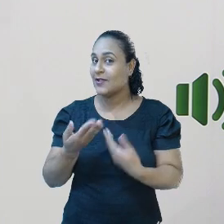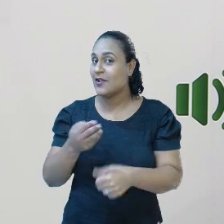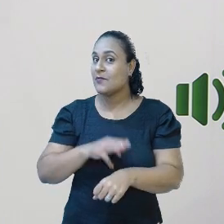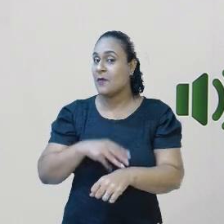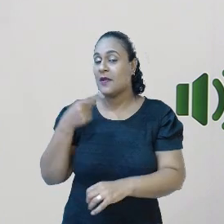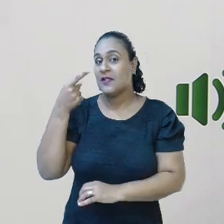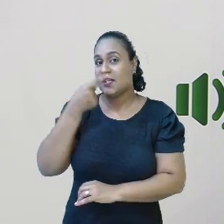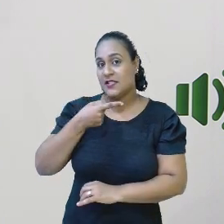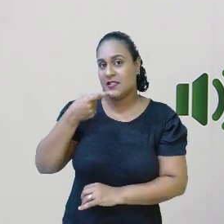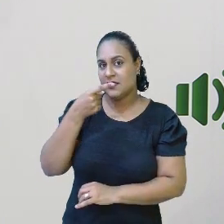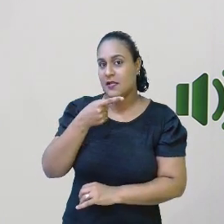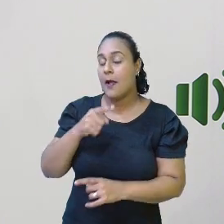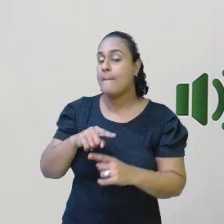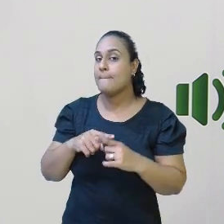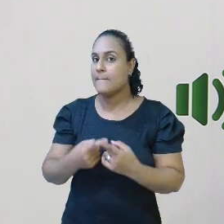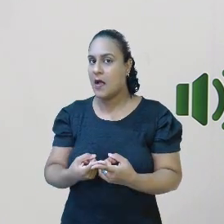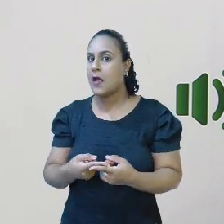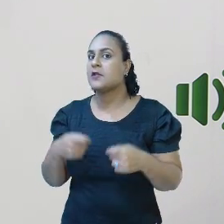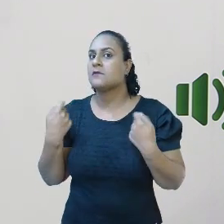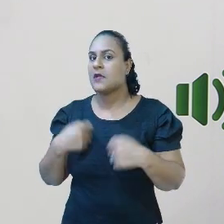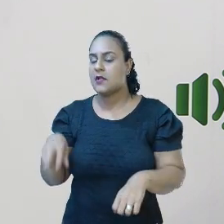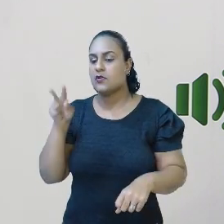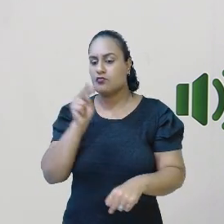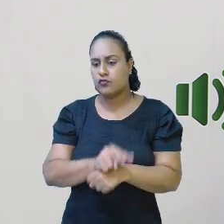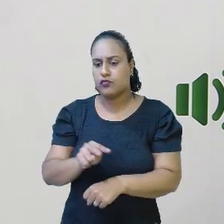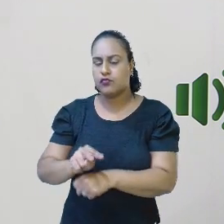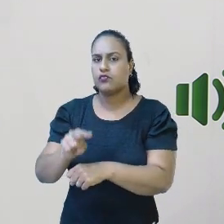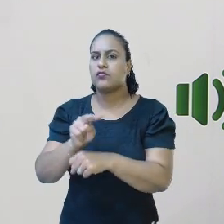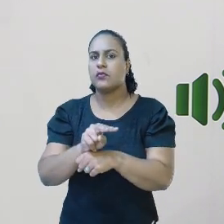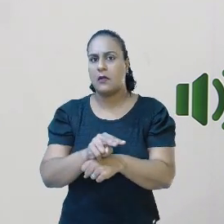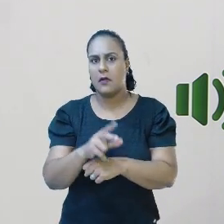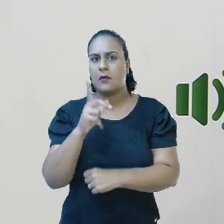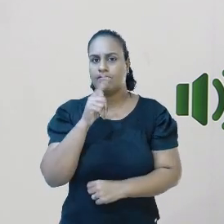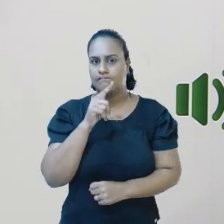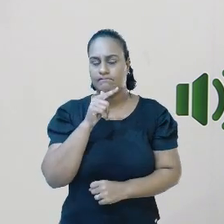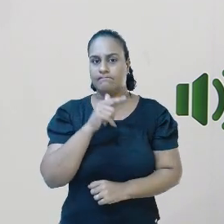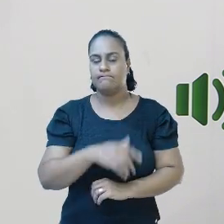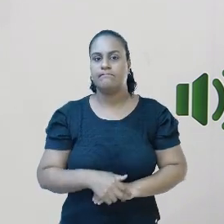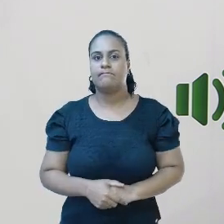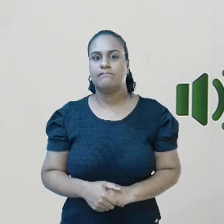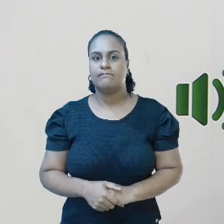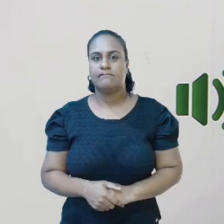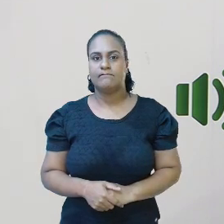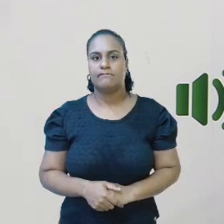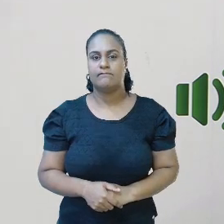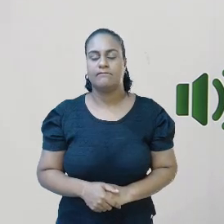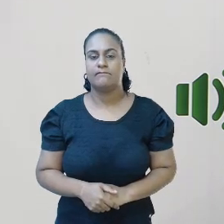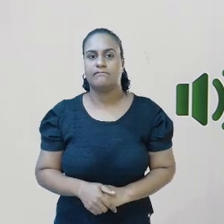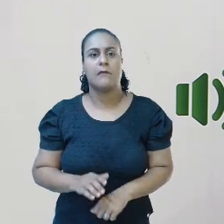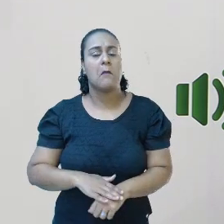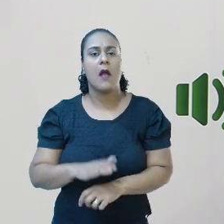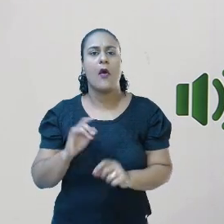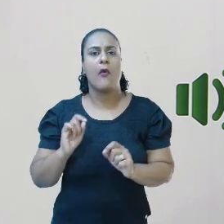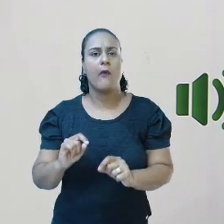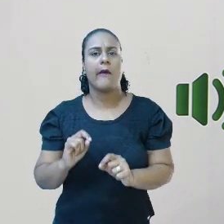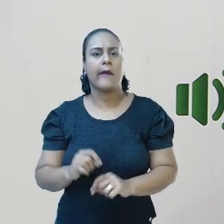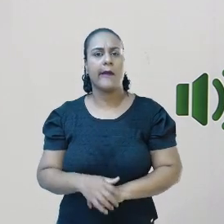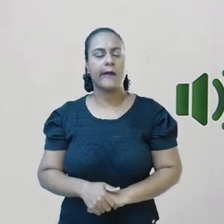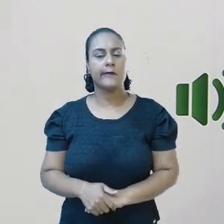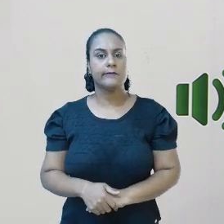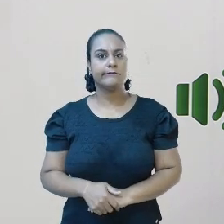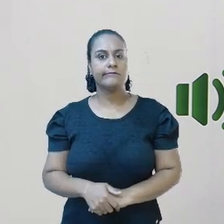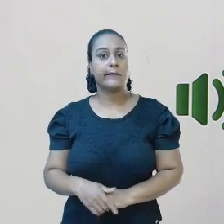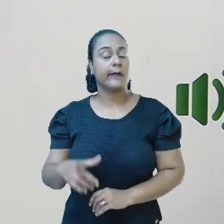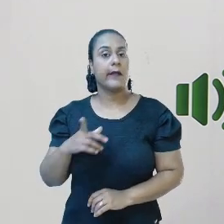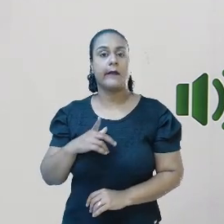importante, mas nele também preservar a água. Pois é. O que mais? Onde mais que